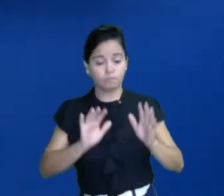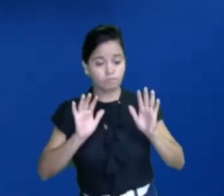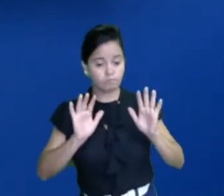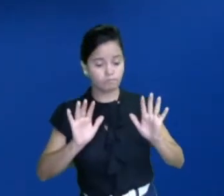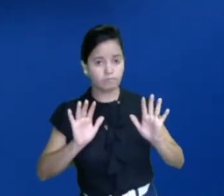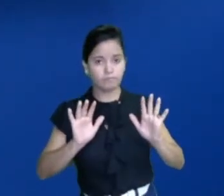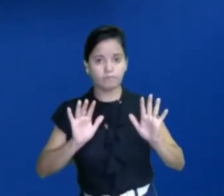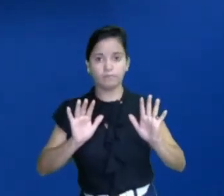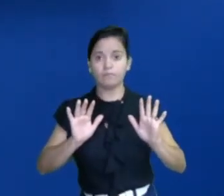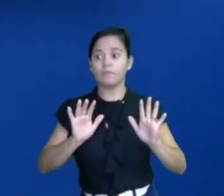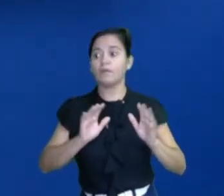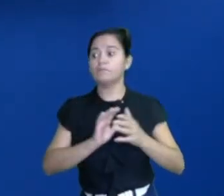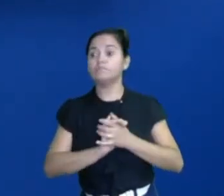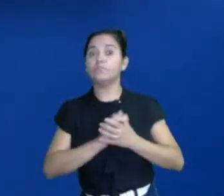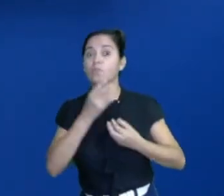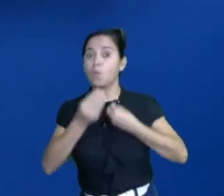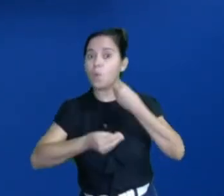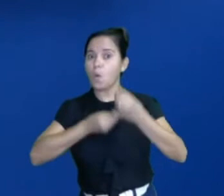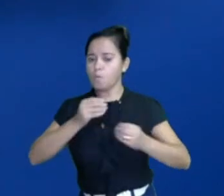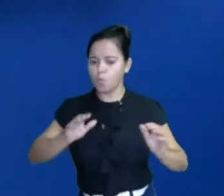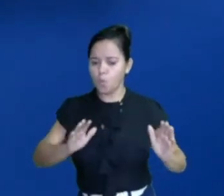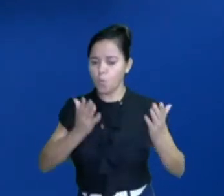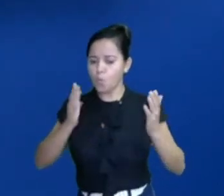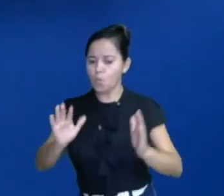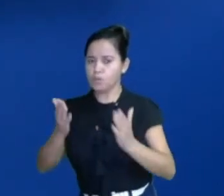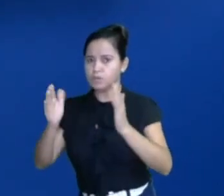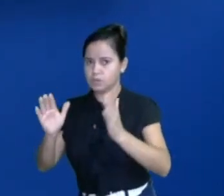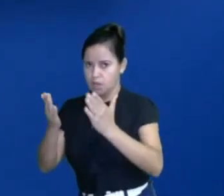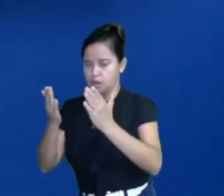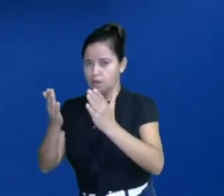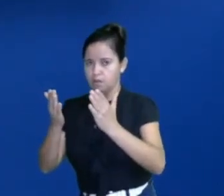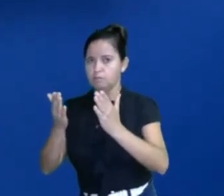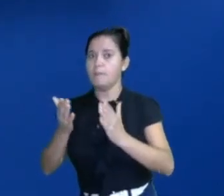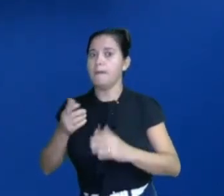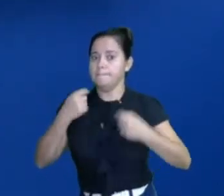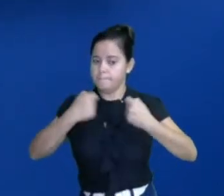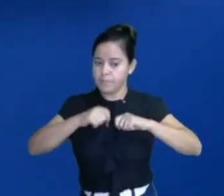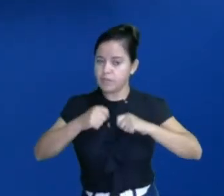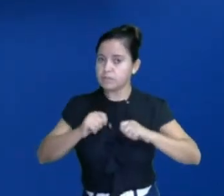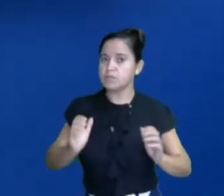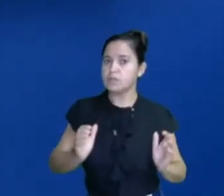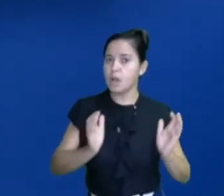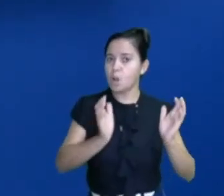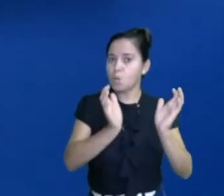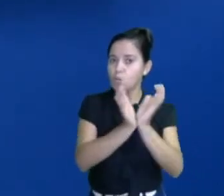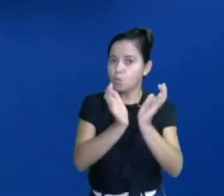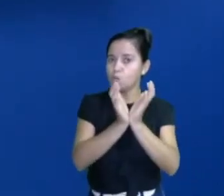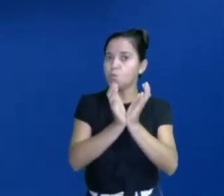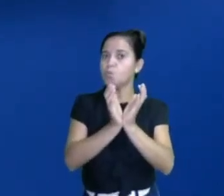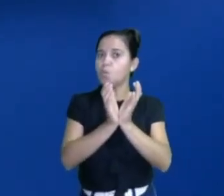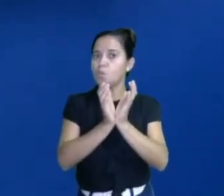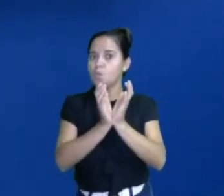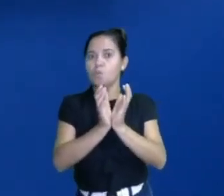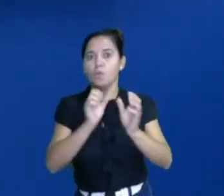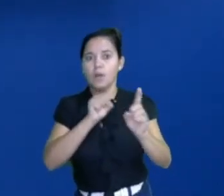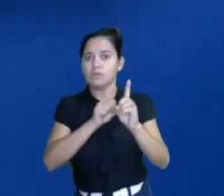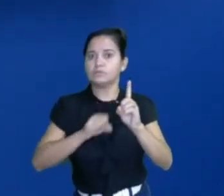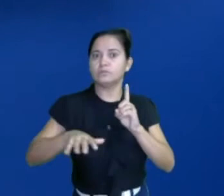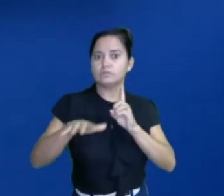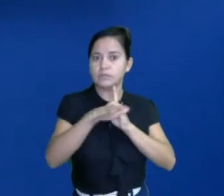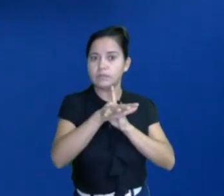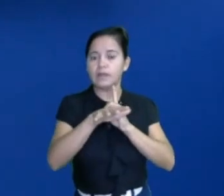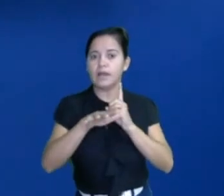Preservação do patrimônio. Vejam só, é de interesse coletivo e contribui para valorizar